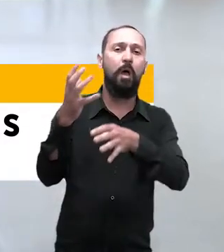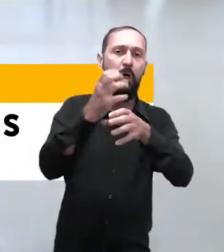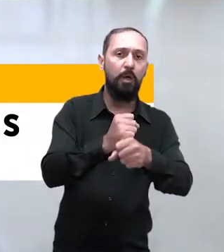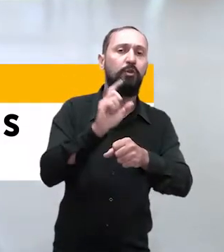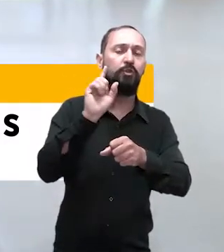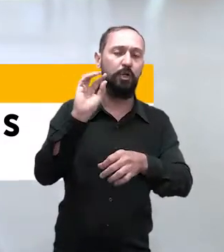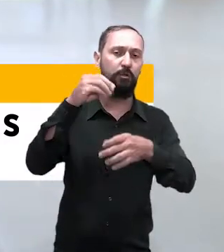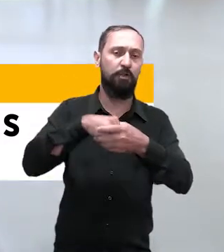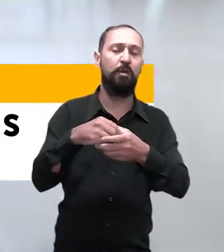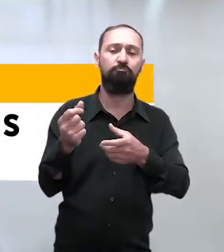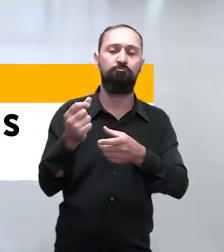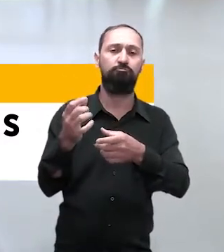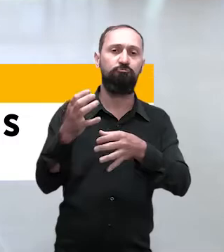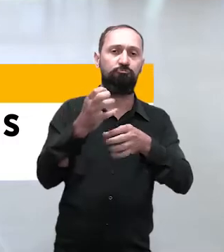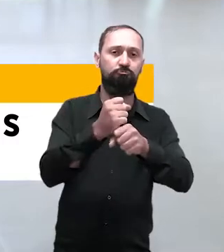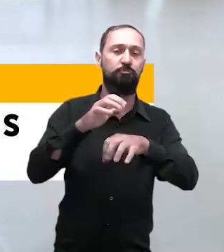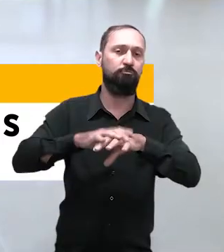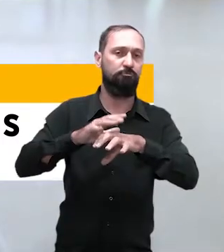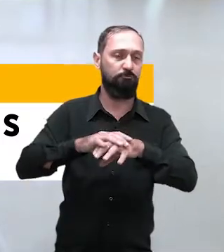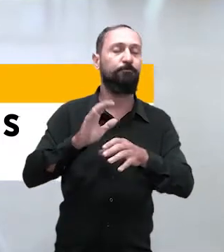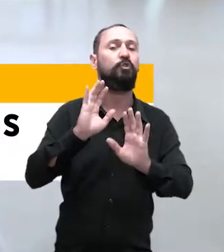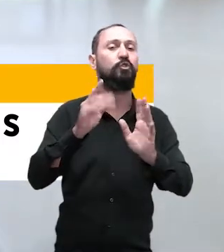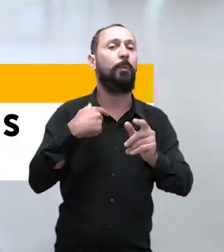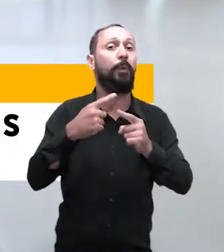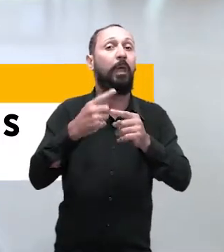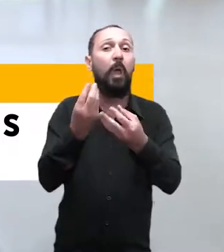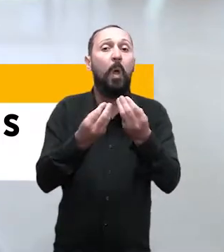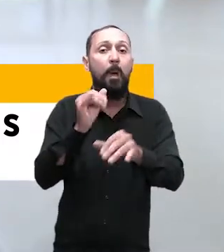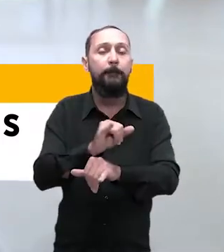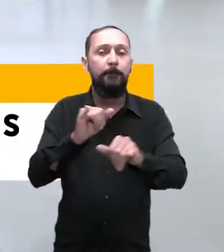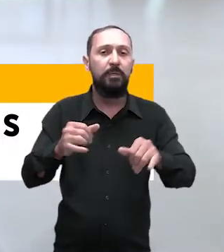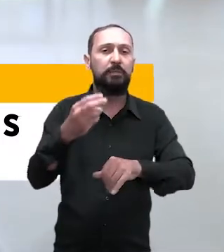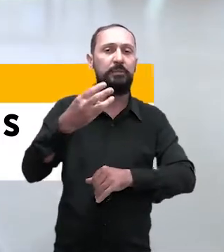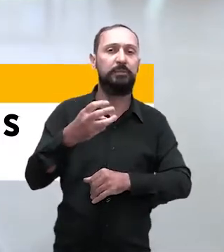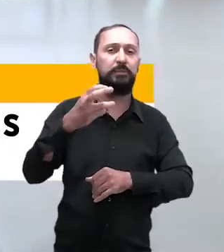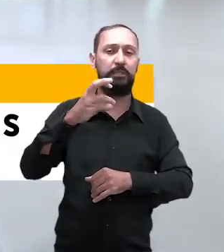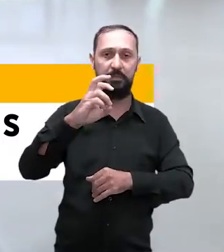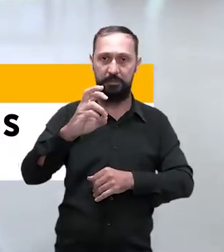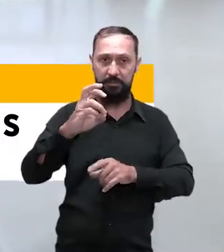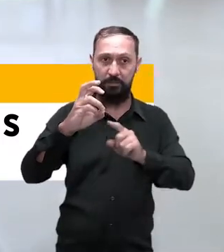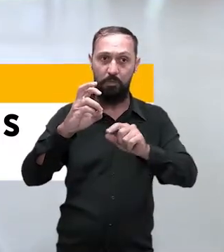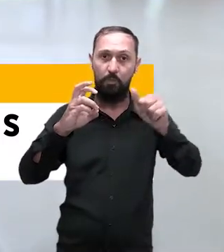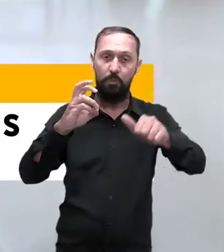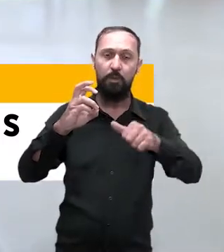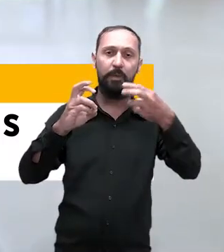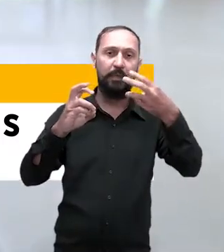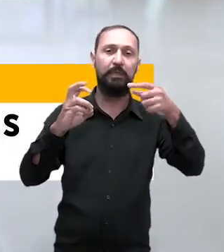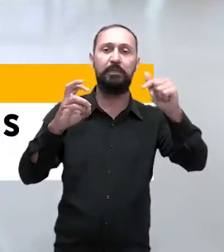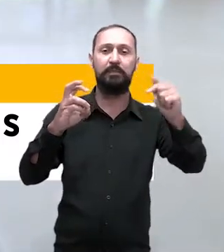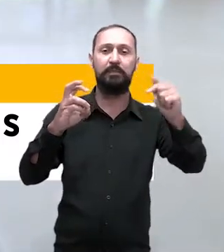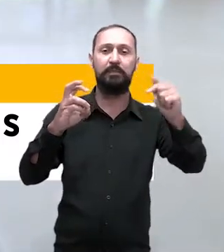na folha de pagamento já está no orçamento do órgão. Ele também destacou que, com a ampliação de 35 para 37, o número